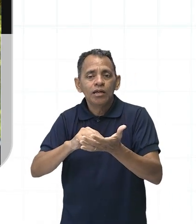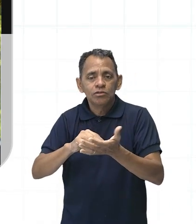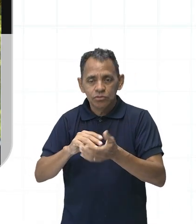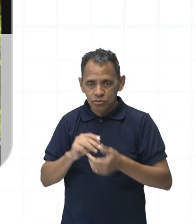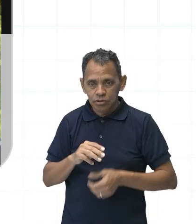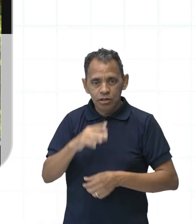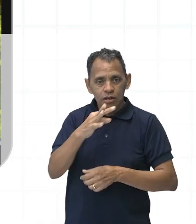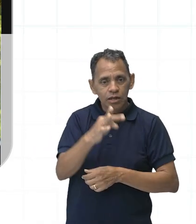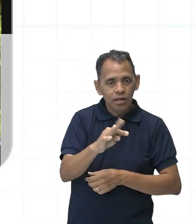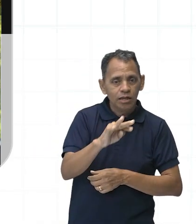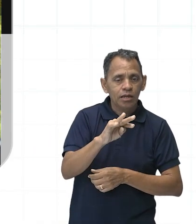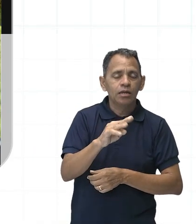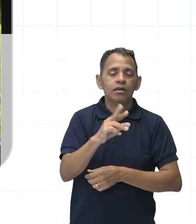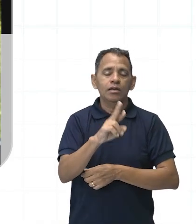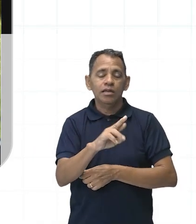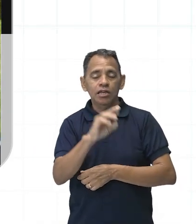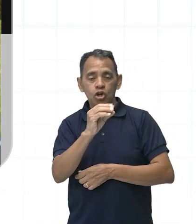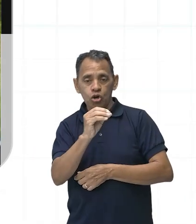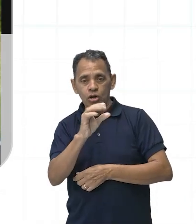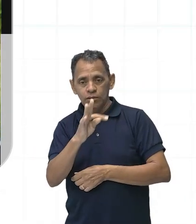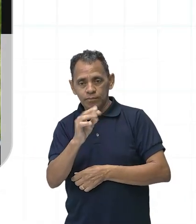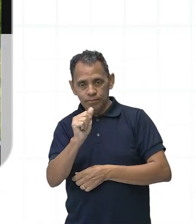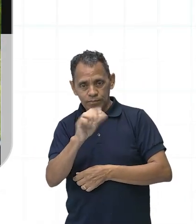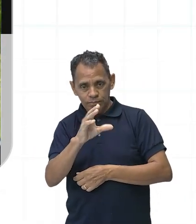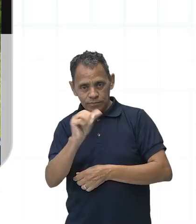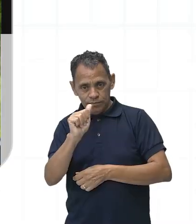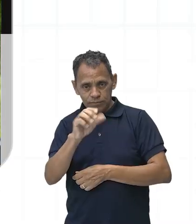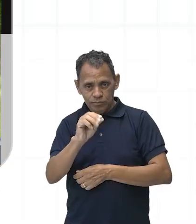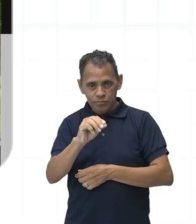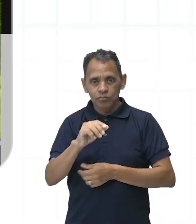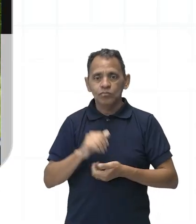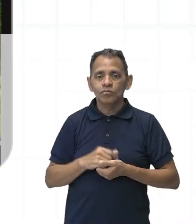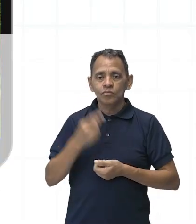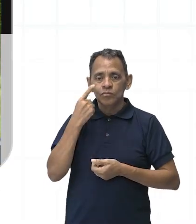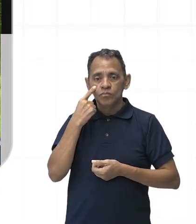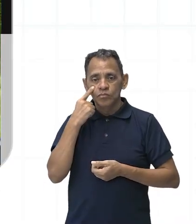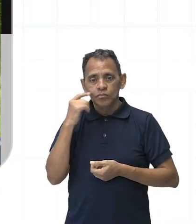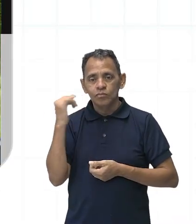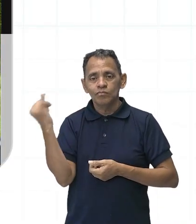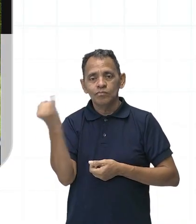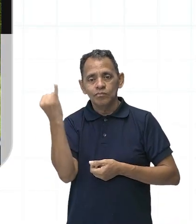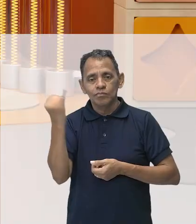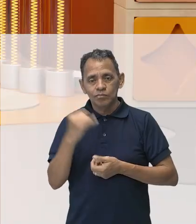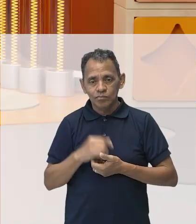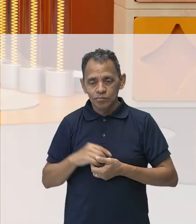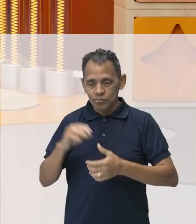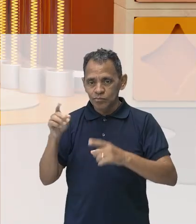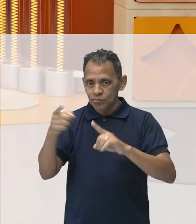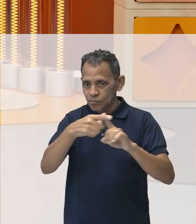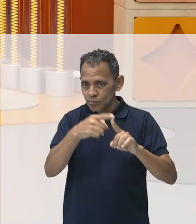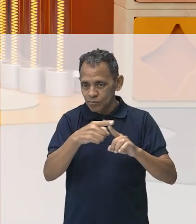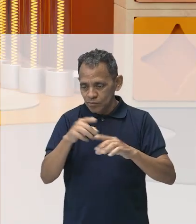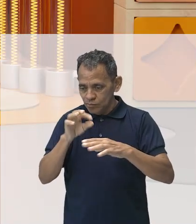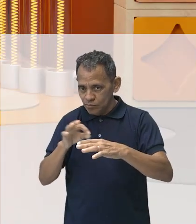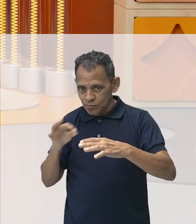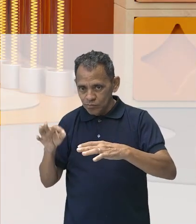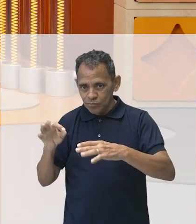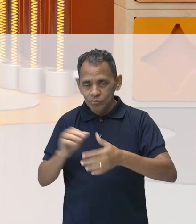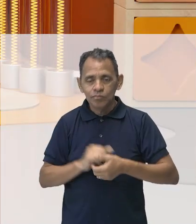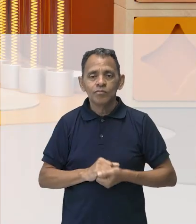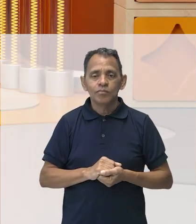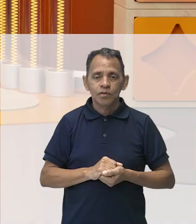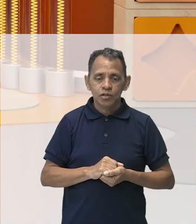rotação também, tá bom, gente? Então, a gente observa a importância, né, dessa agricultura itinerante que